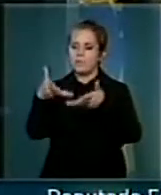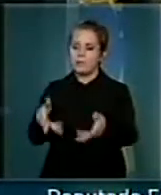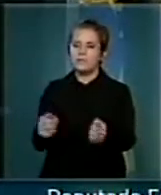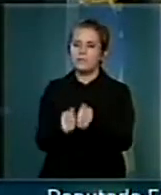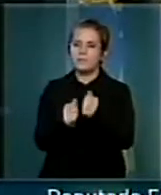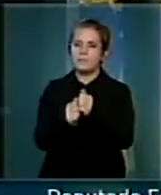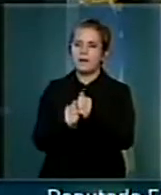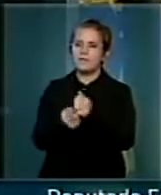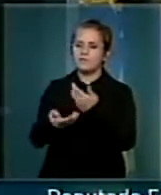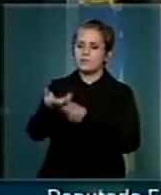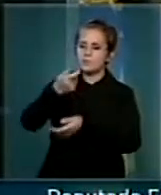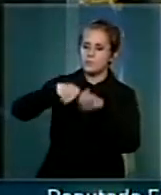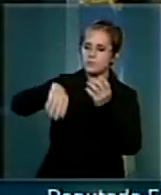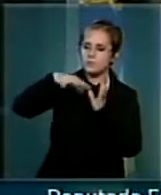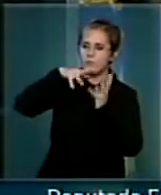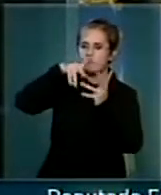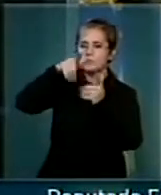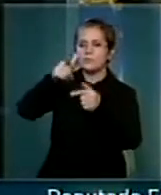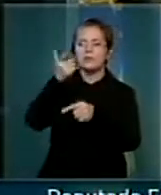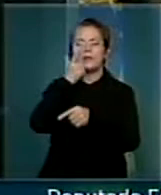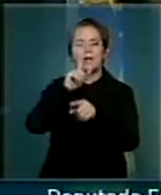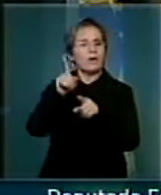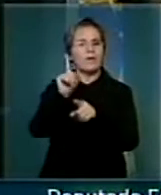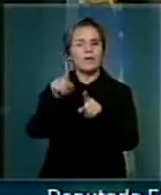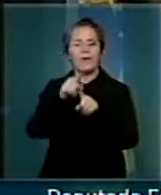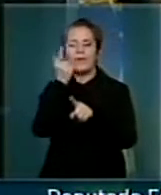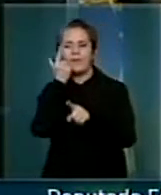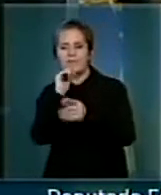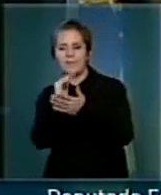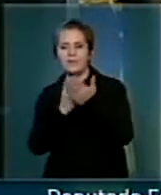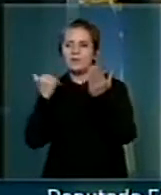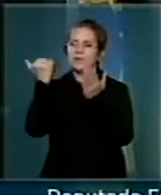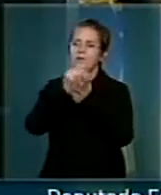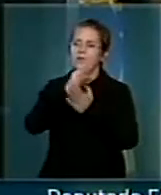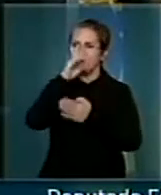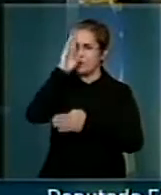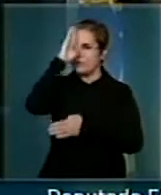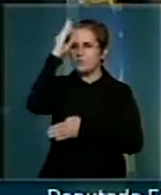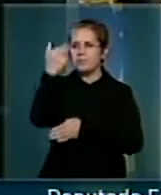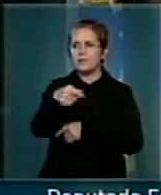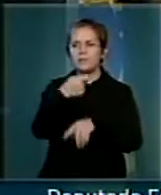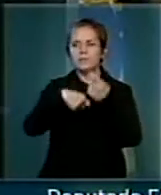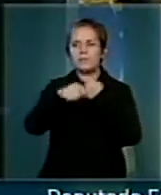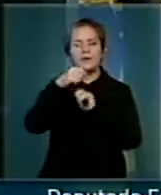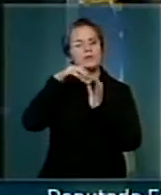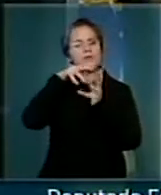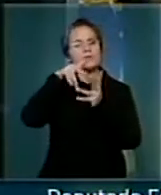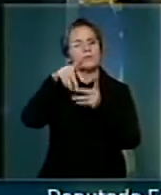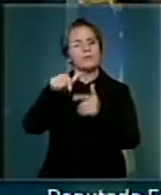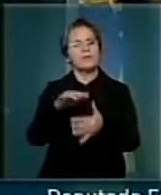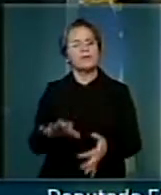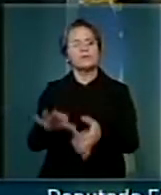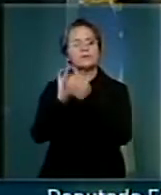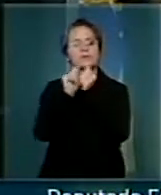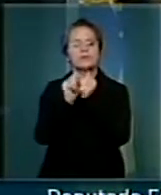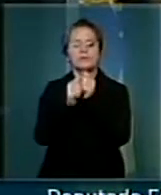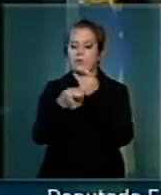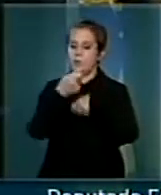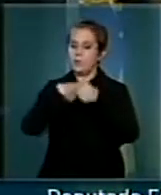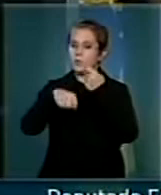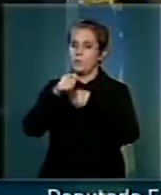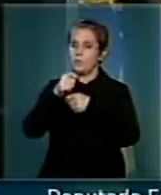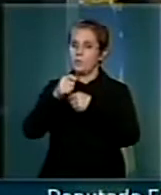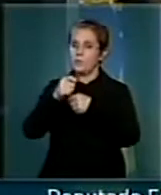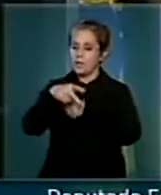cenário internacional para se tornar uma das principais economias mundiais, um mercado cobiçado